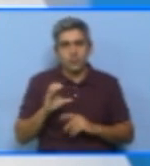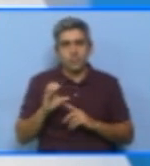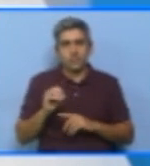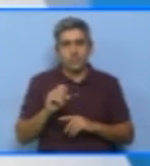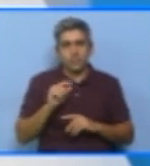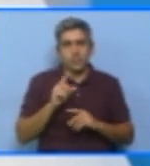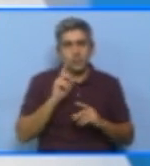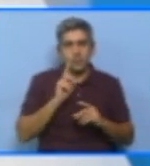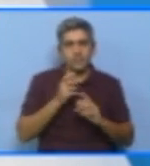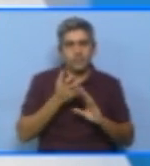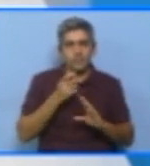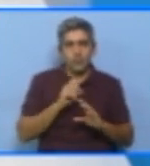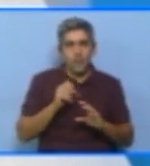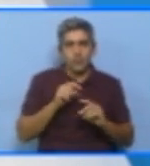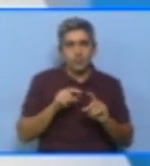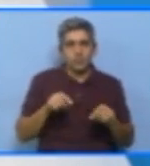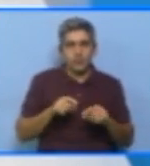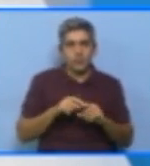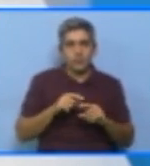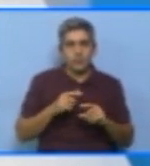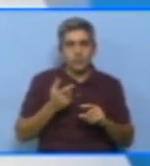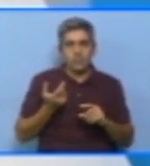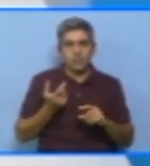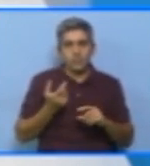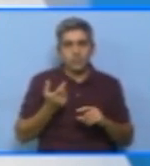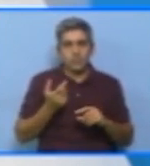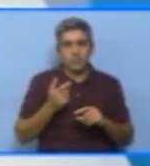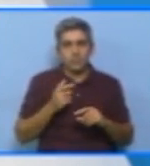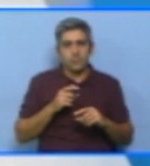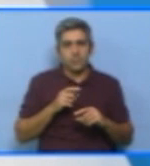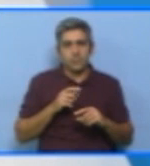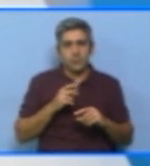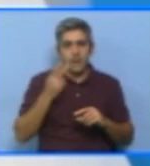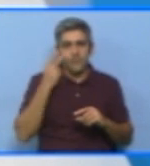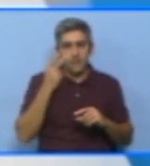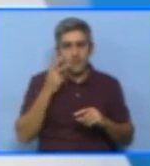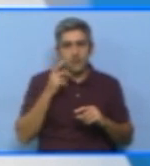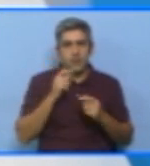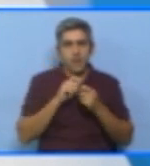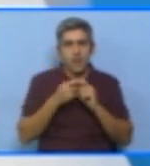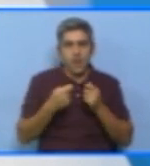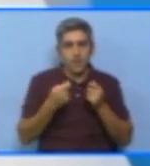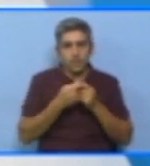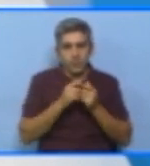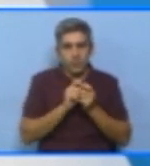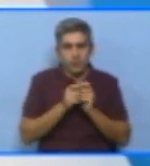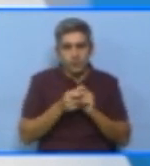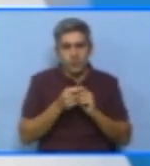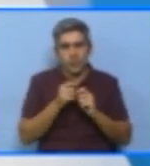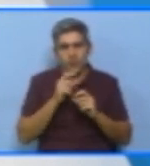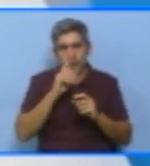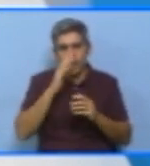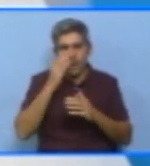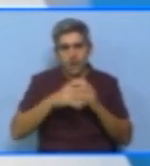volta a sublinhar que não há espaço para evasivas, não é? A vida ou se adequa por transformação